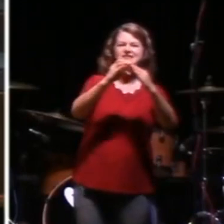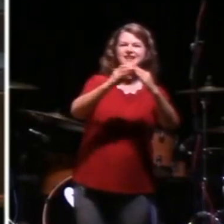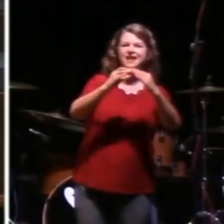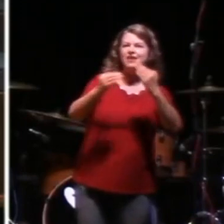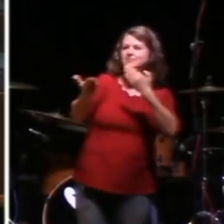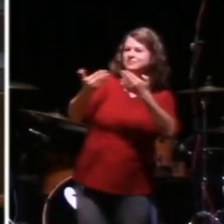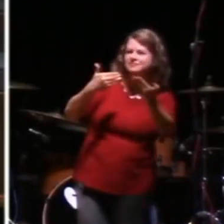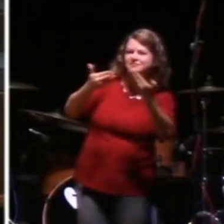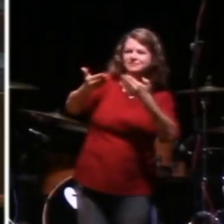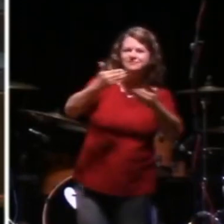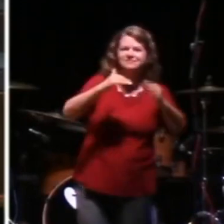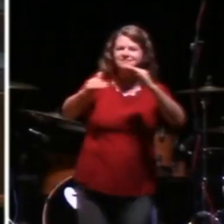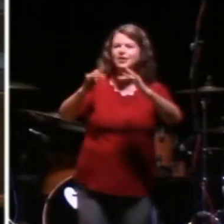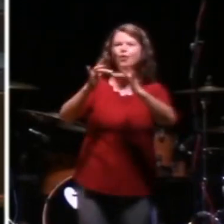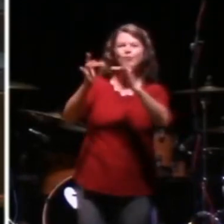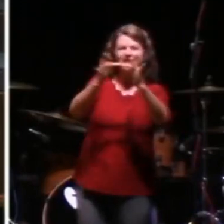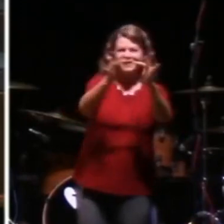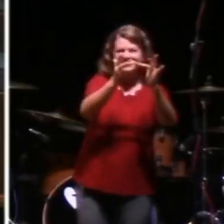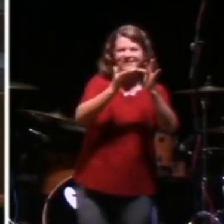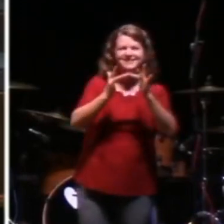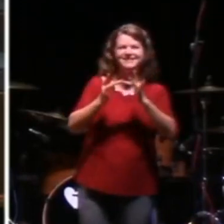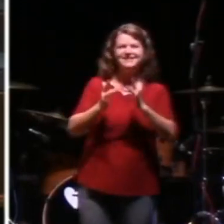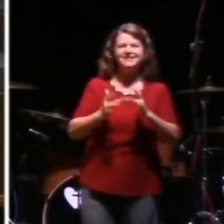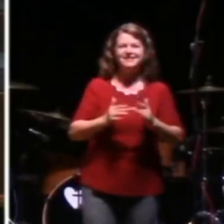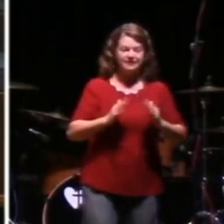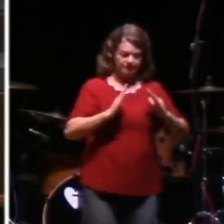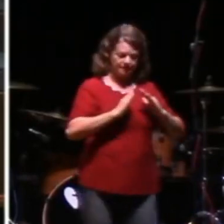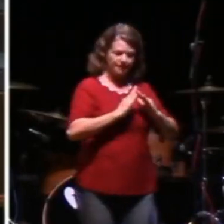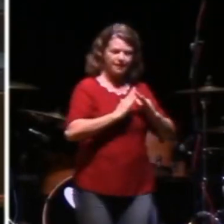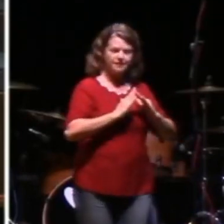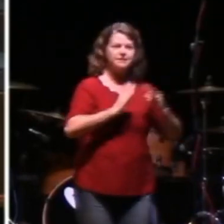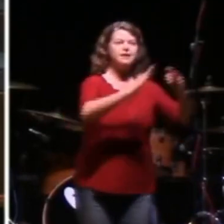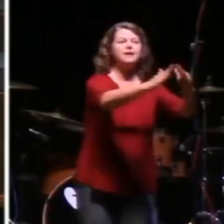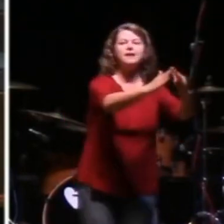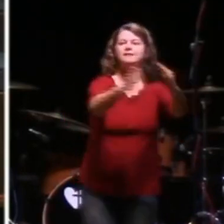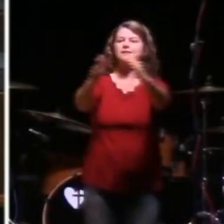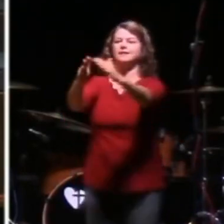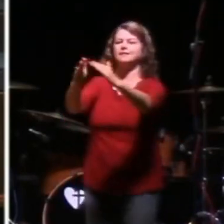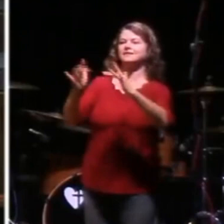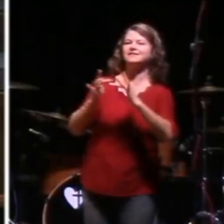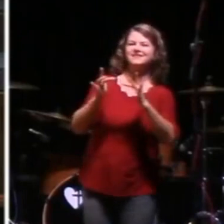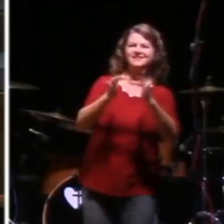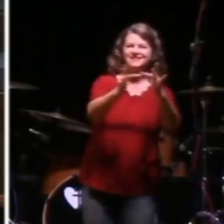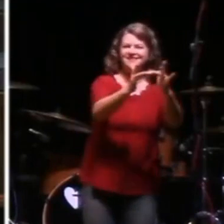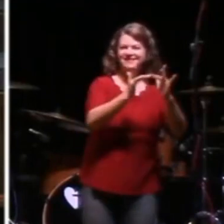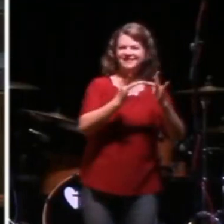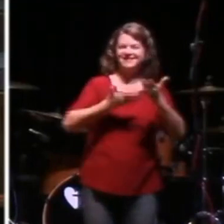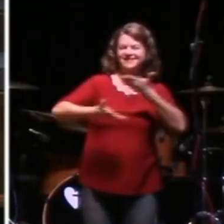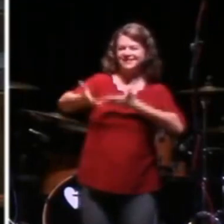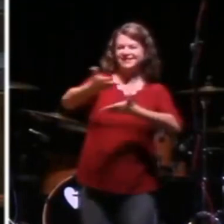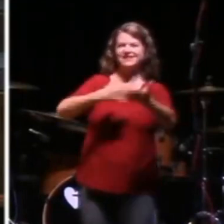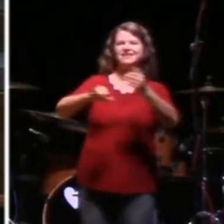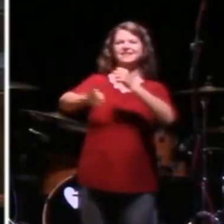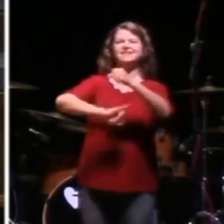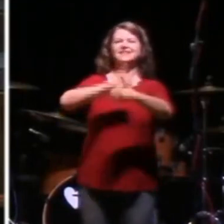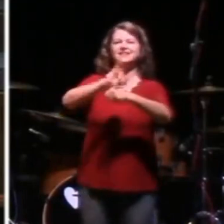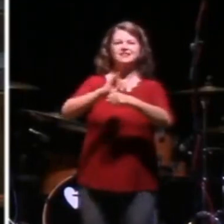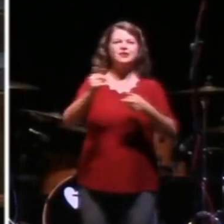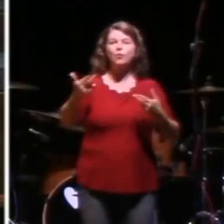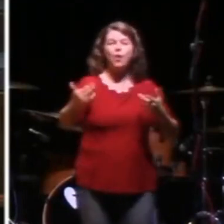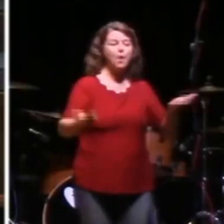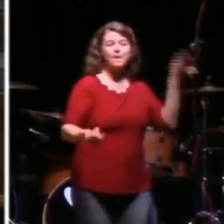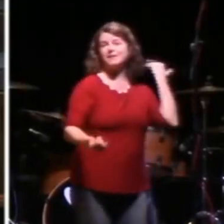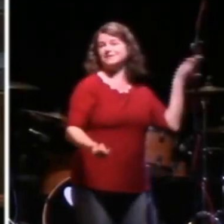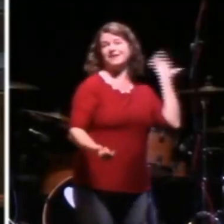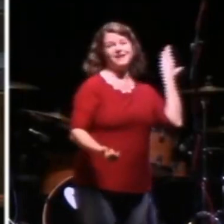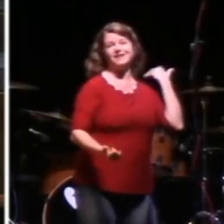hoje como ficarão no passado no tempo em que deus fez o povo entrada de casa